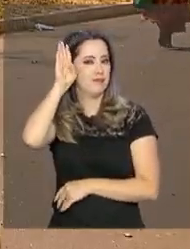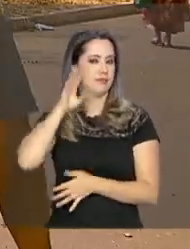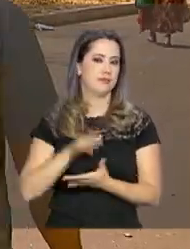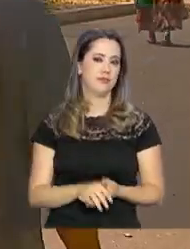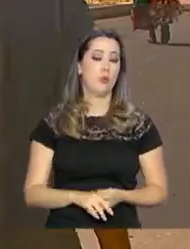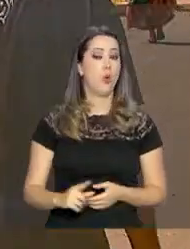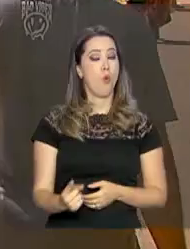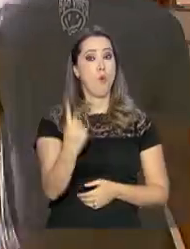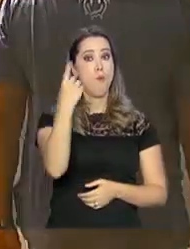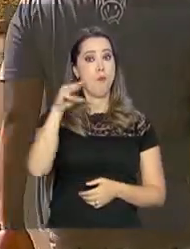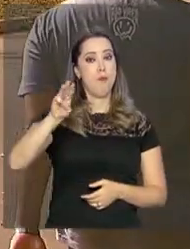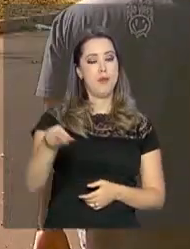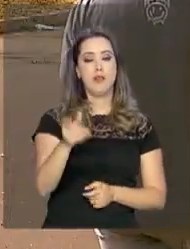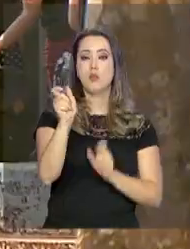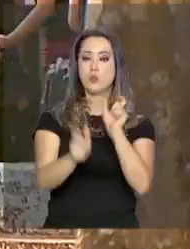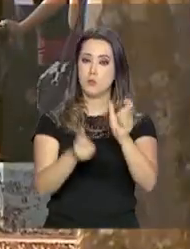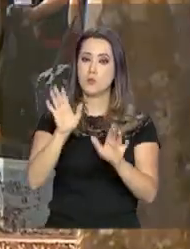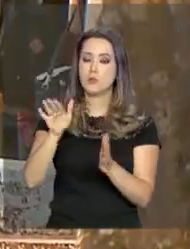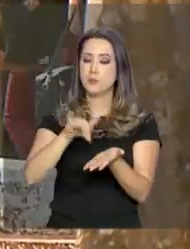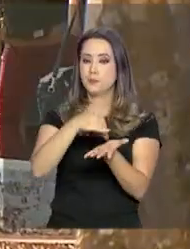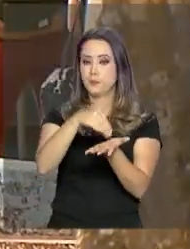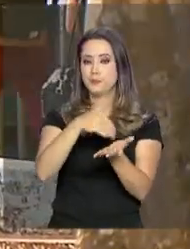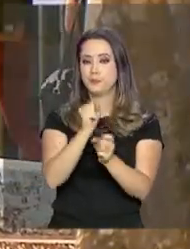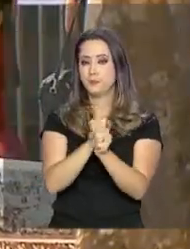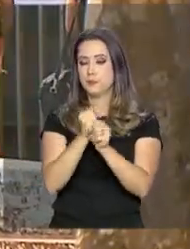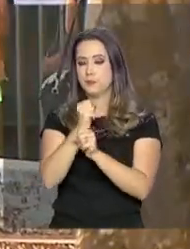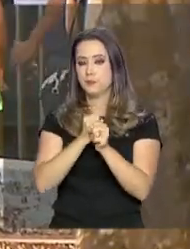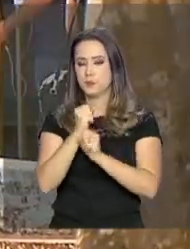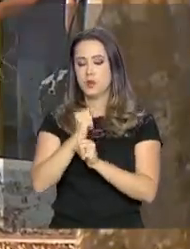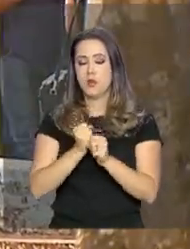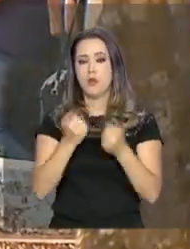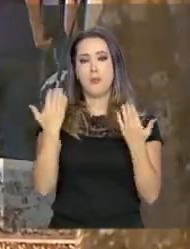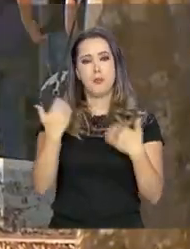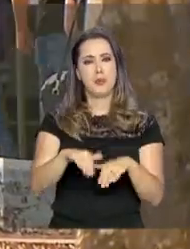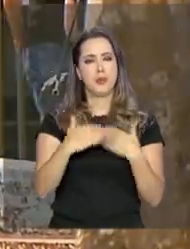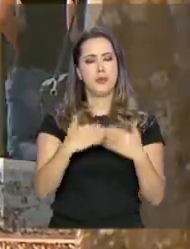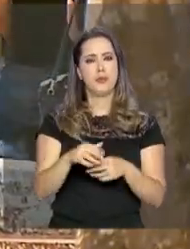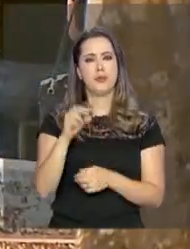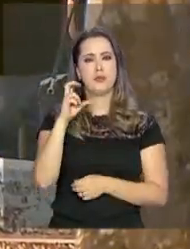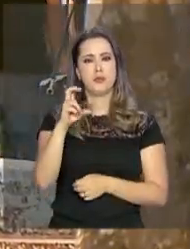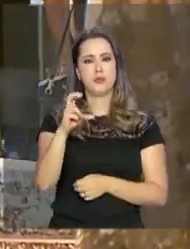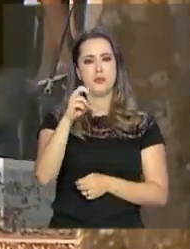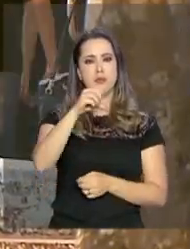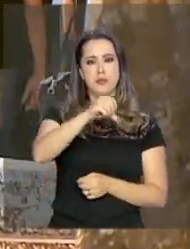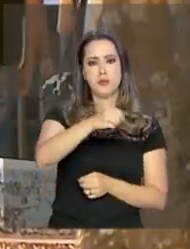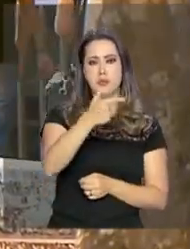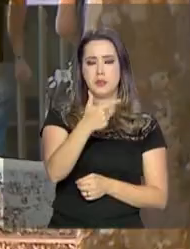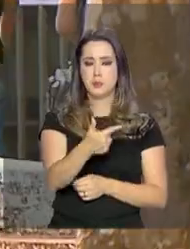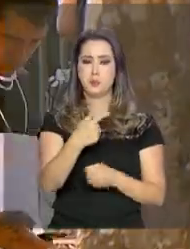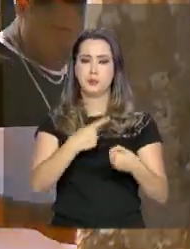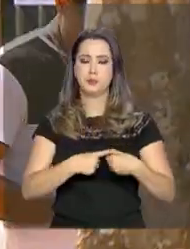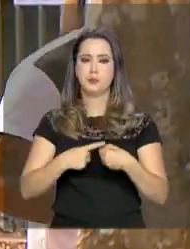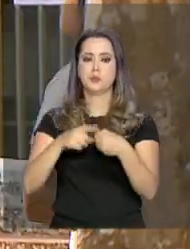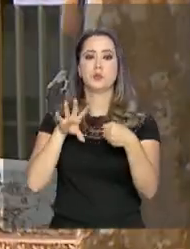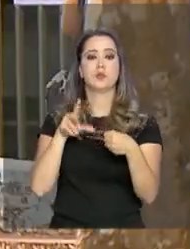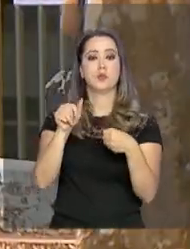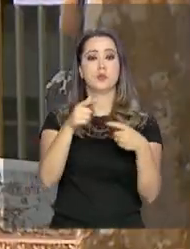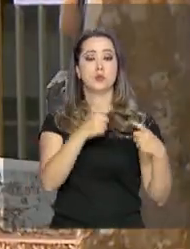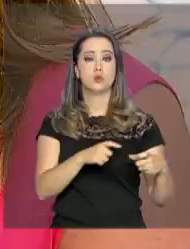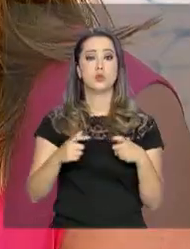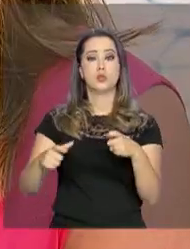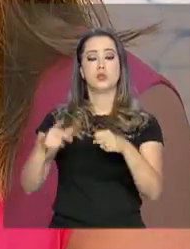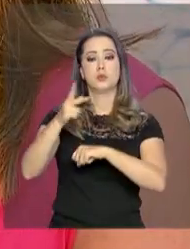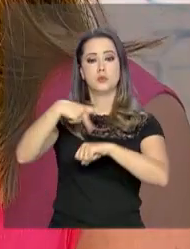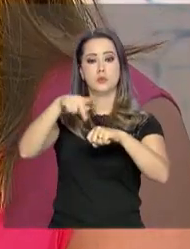700 mil pessoas se inscreveram para o exame neste ano que foi aplicado em 592 municípios de todos os estados do